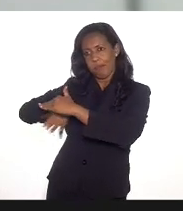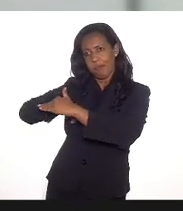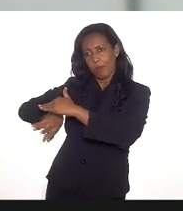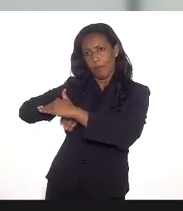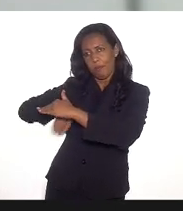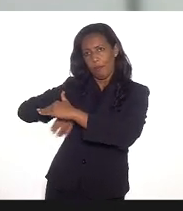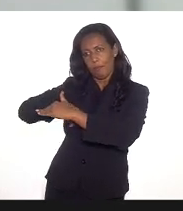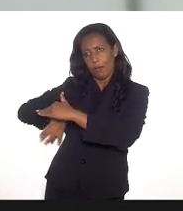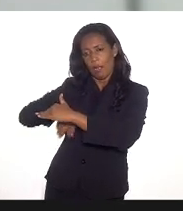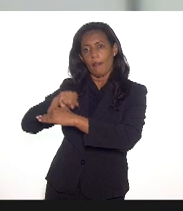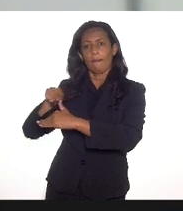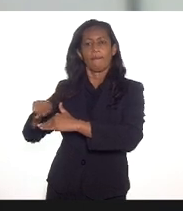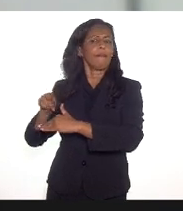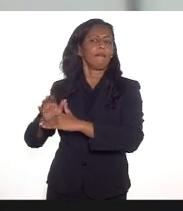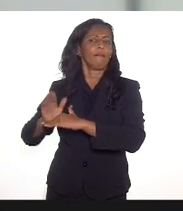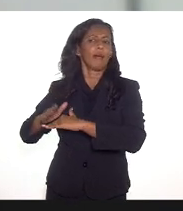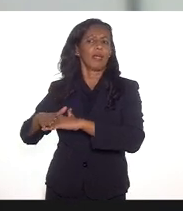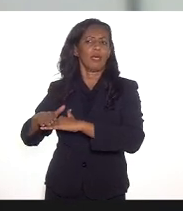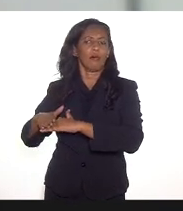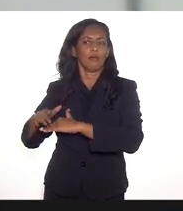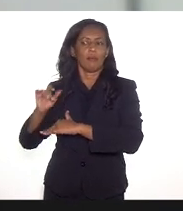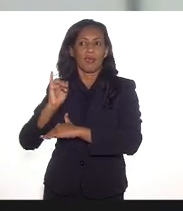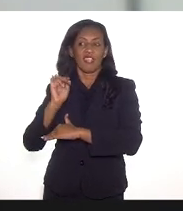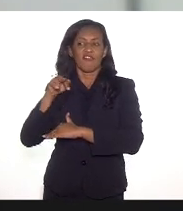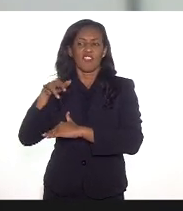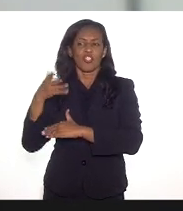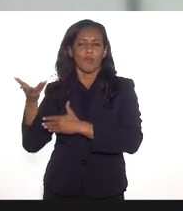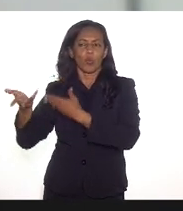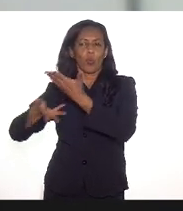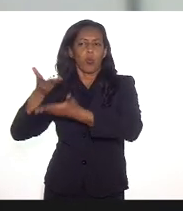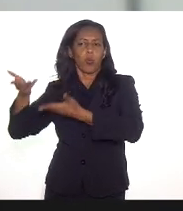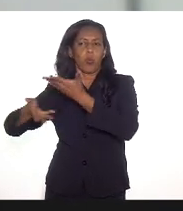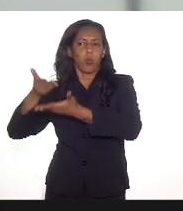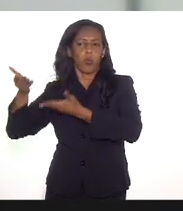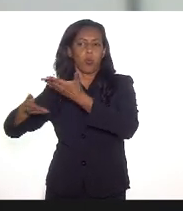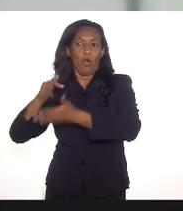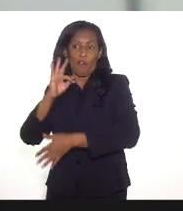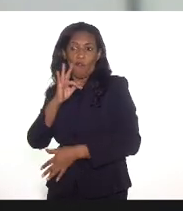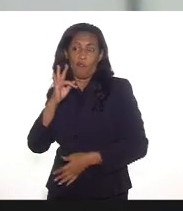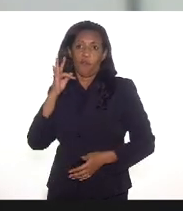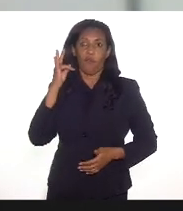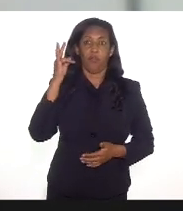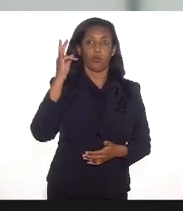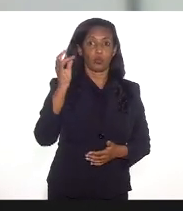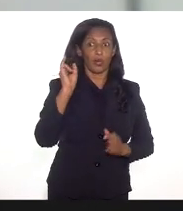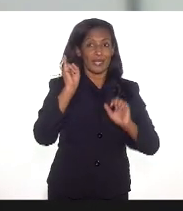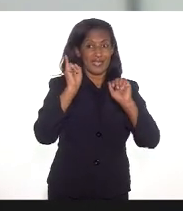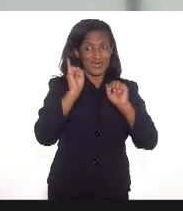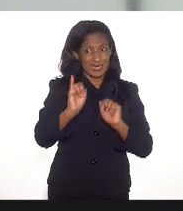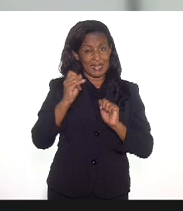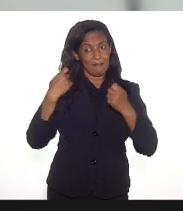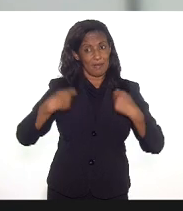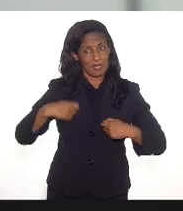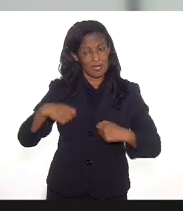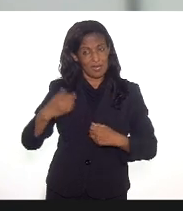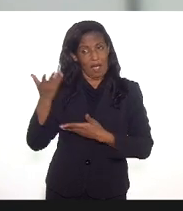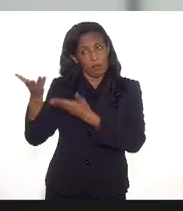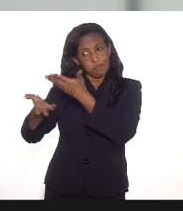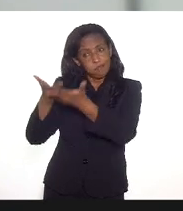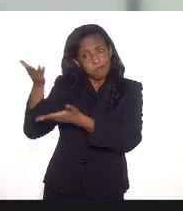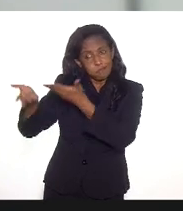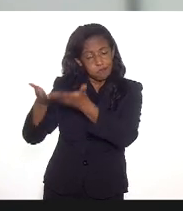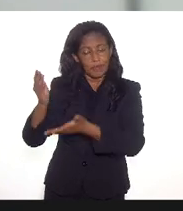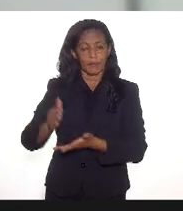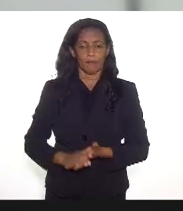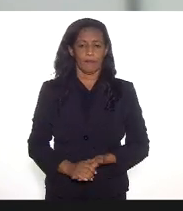estruturantes e também para ser alavancador de outros investimentos,